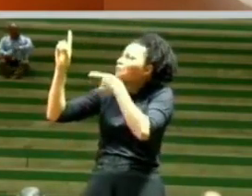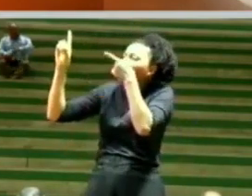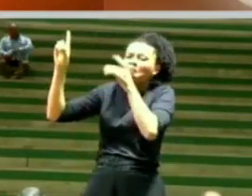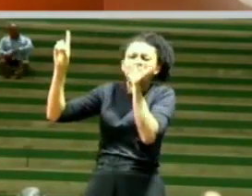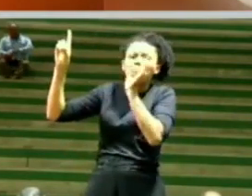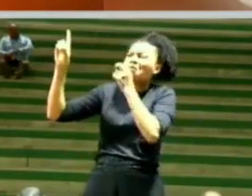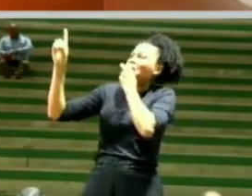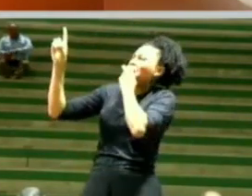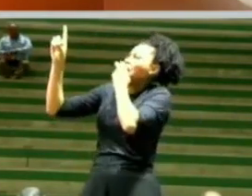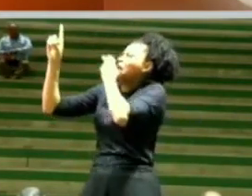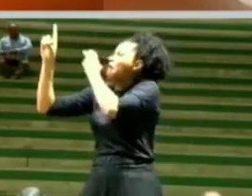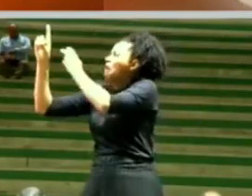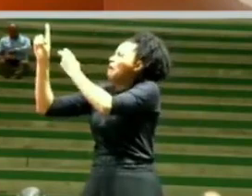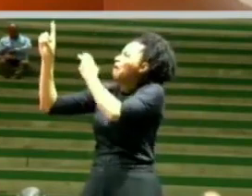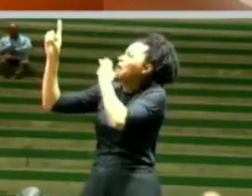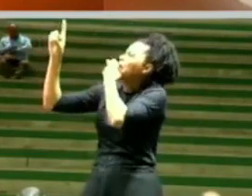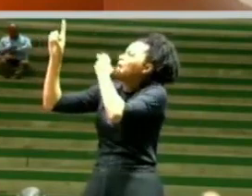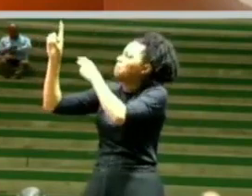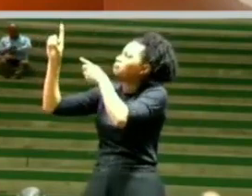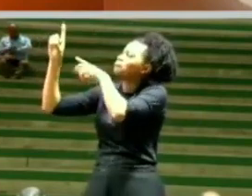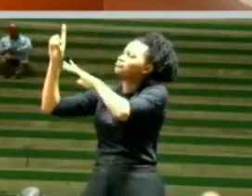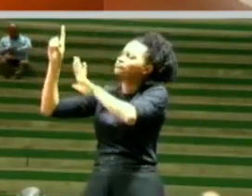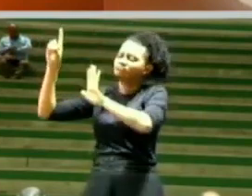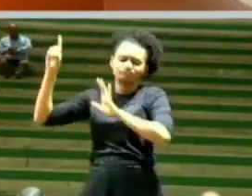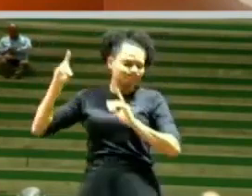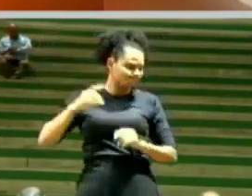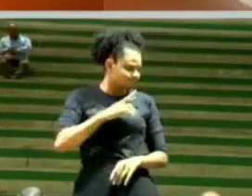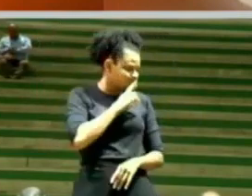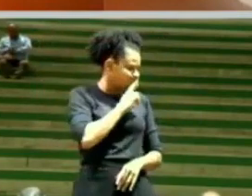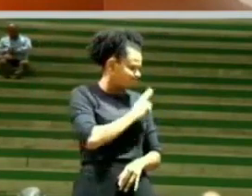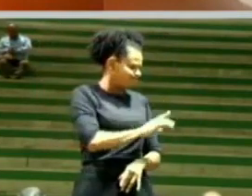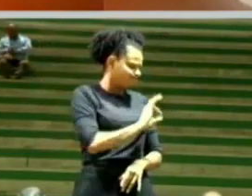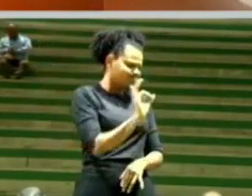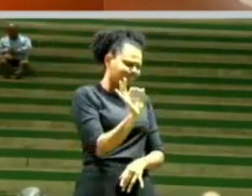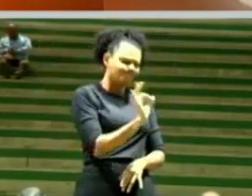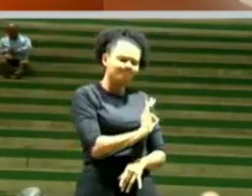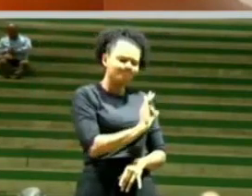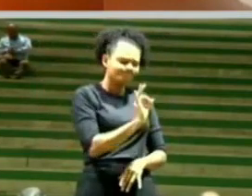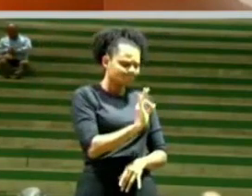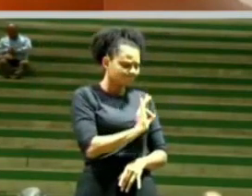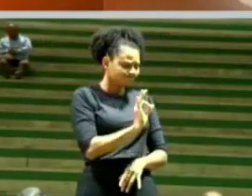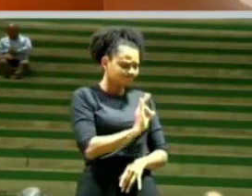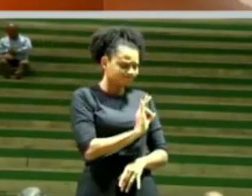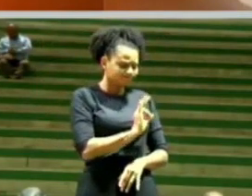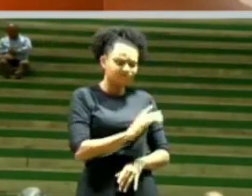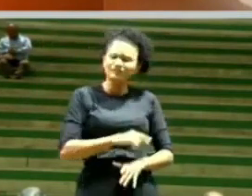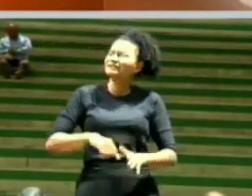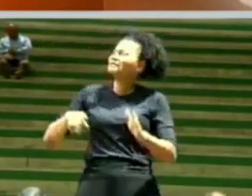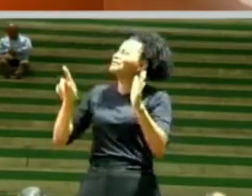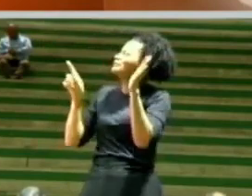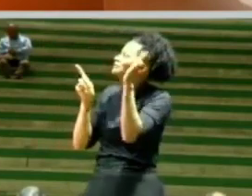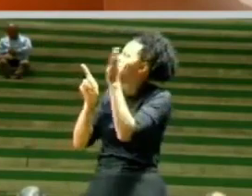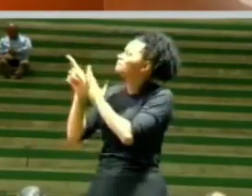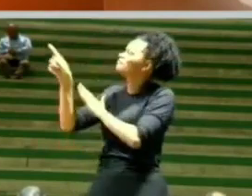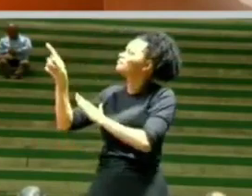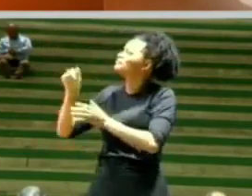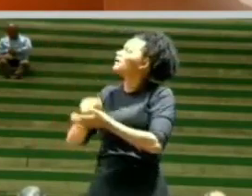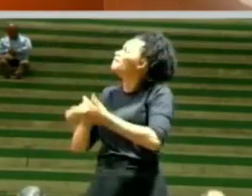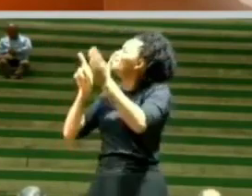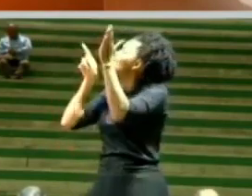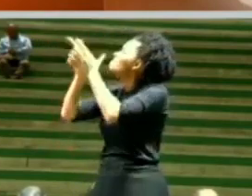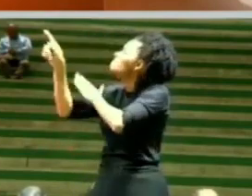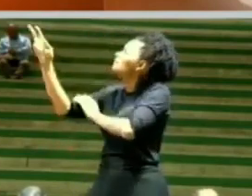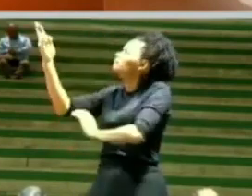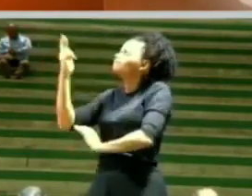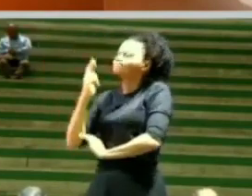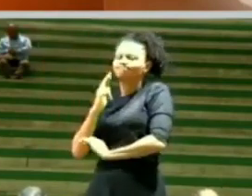ele grita e Deus não lhe dá nenhuma palavra. Ele pergunta e Deus não